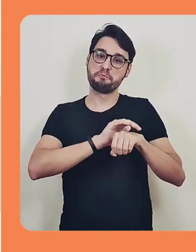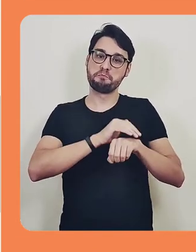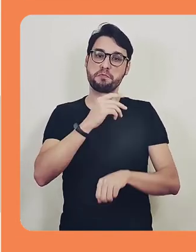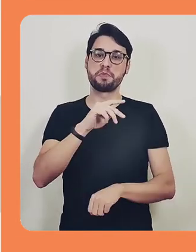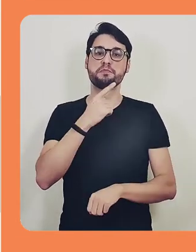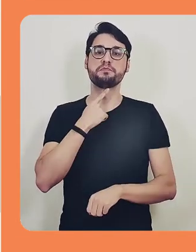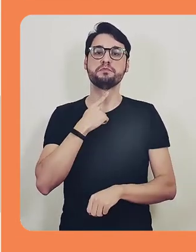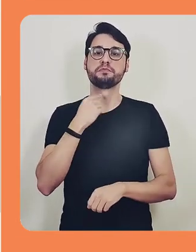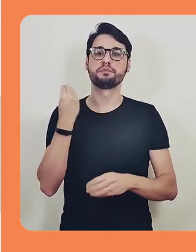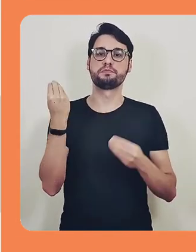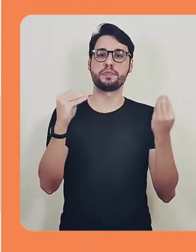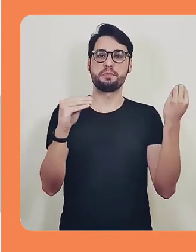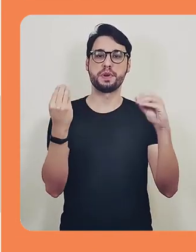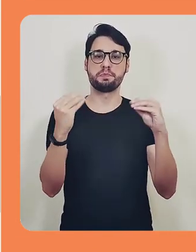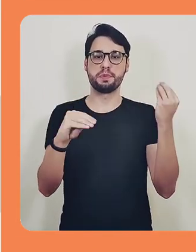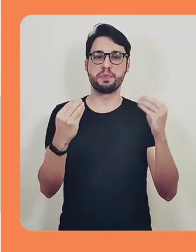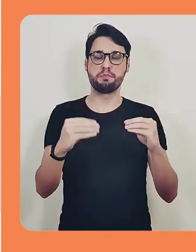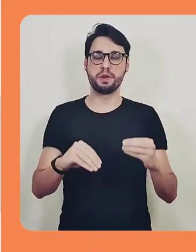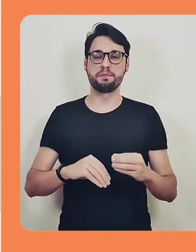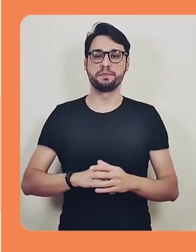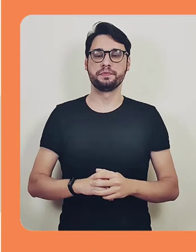você pode preencher os feedbacks.